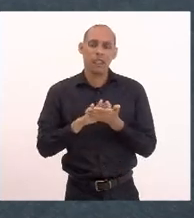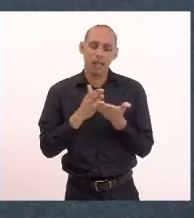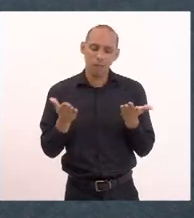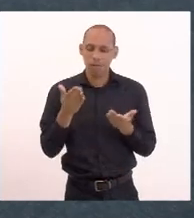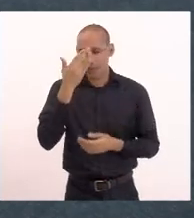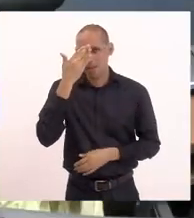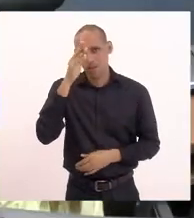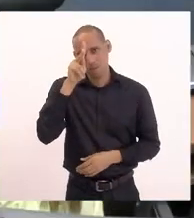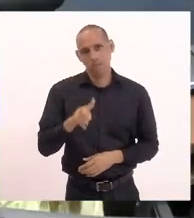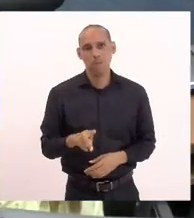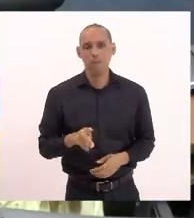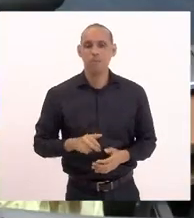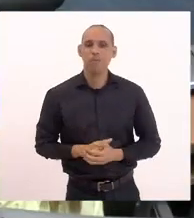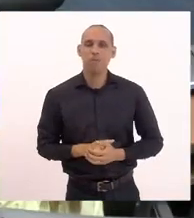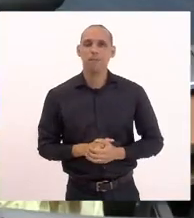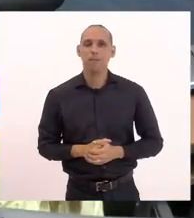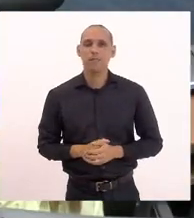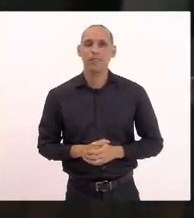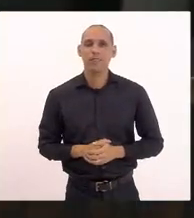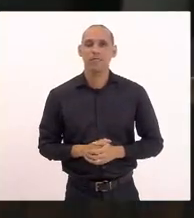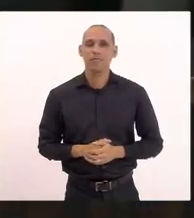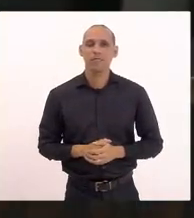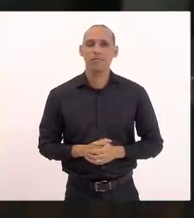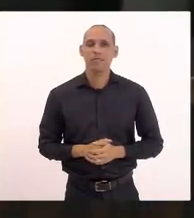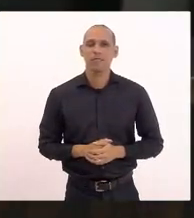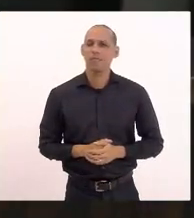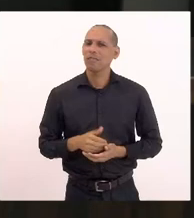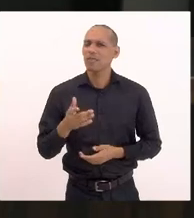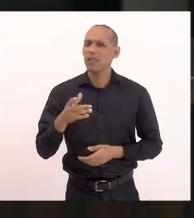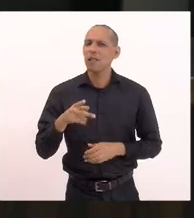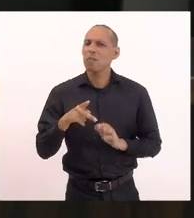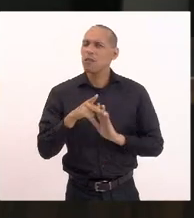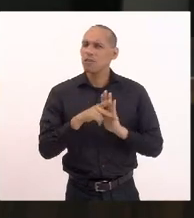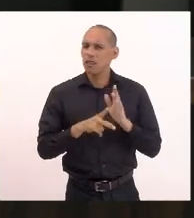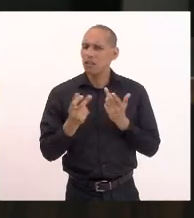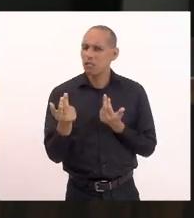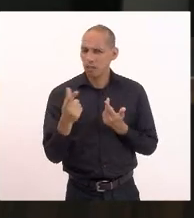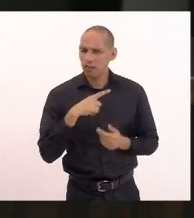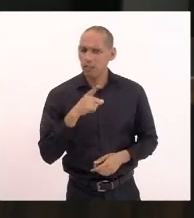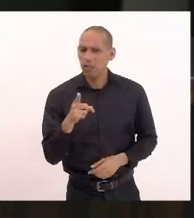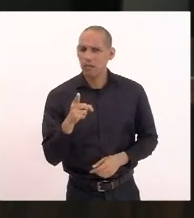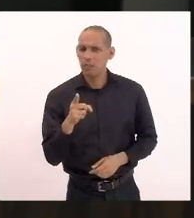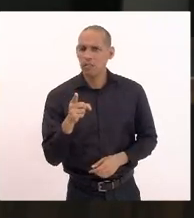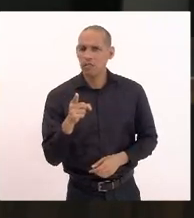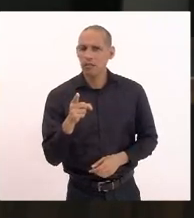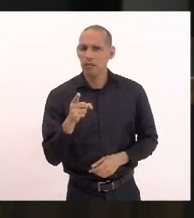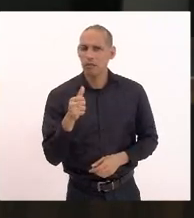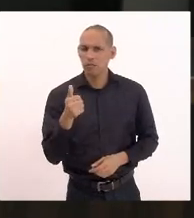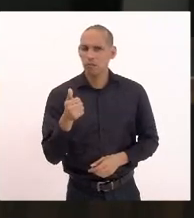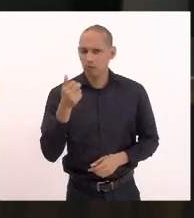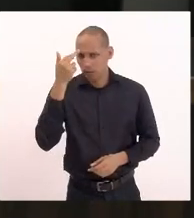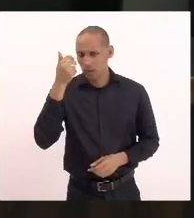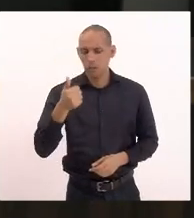presidente. Vossa Excelência tem um projeto igual? Não. Tranquilo.